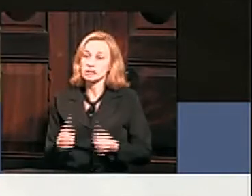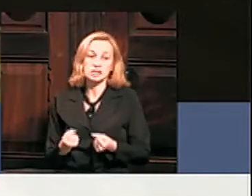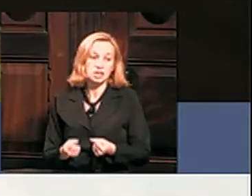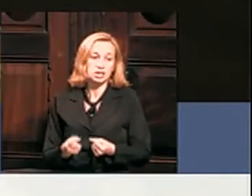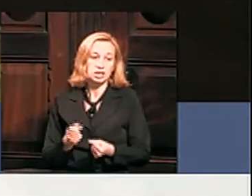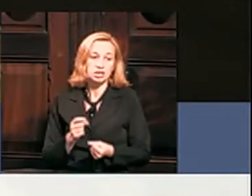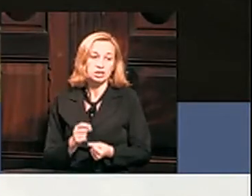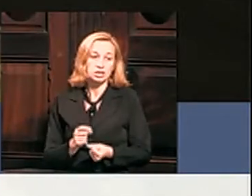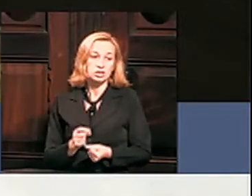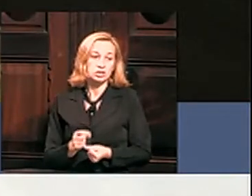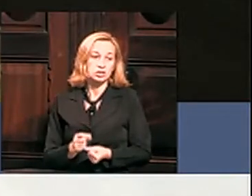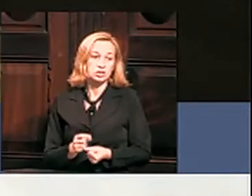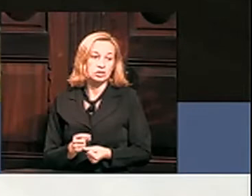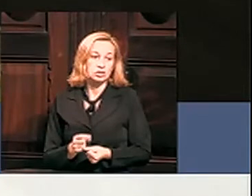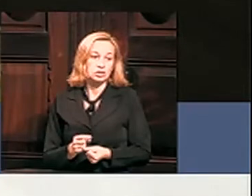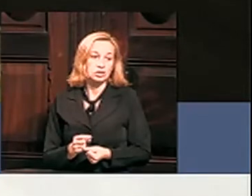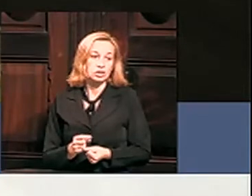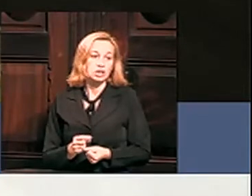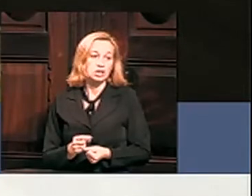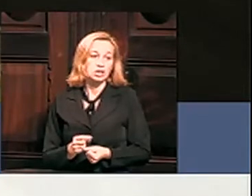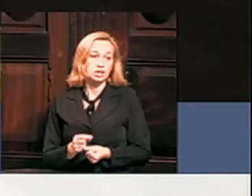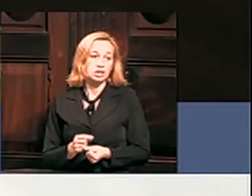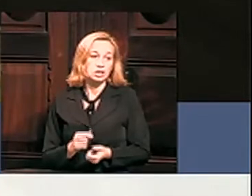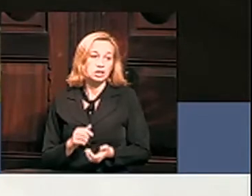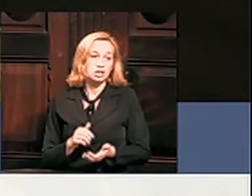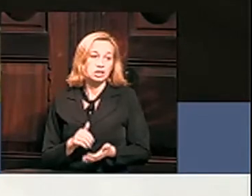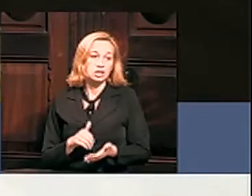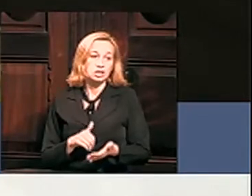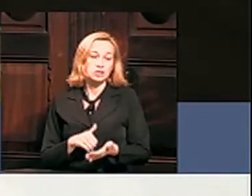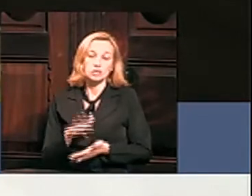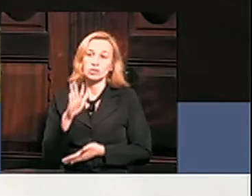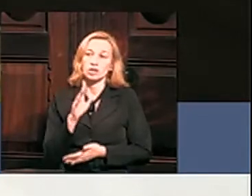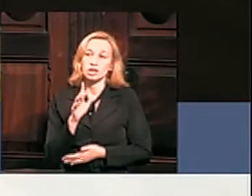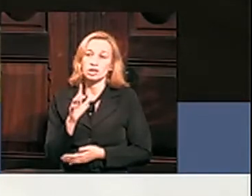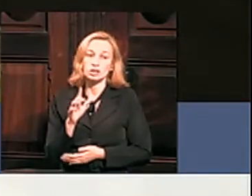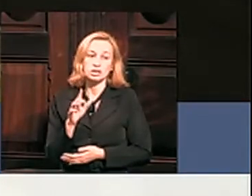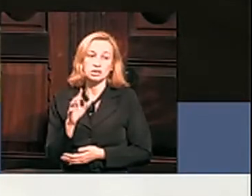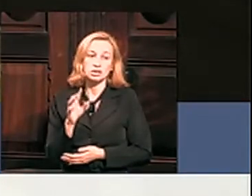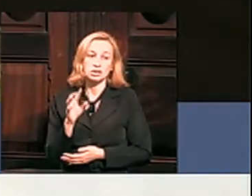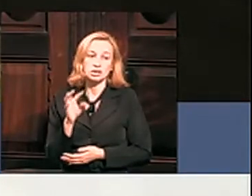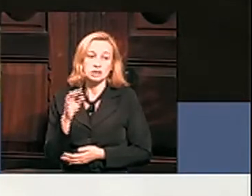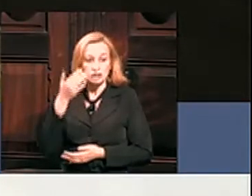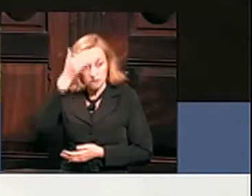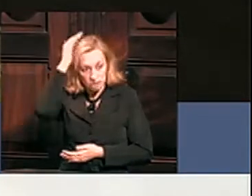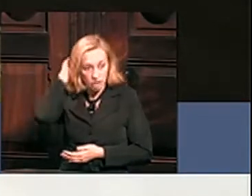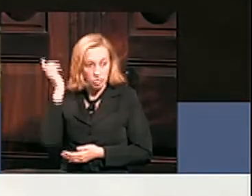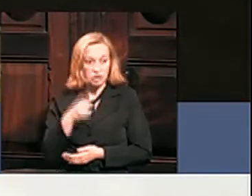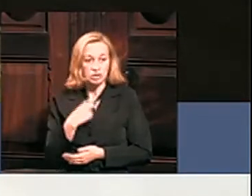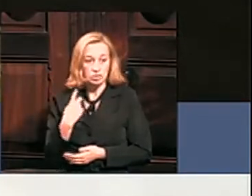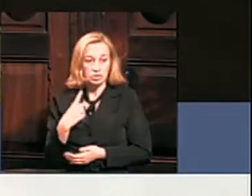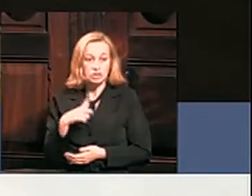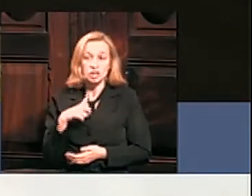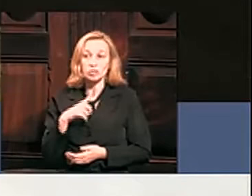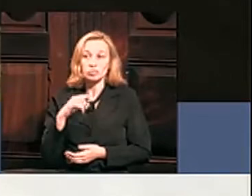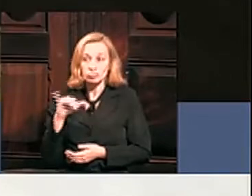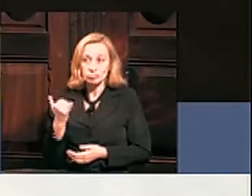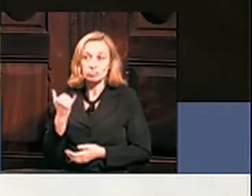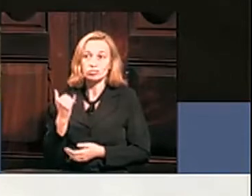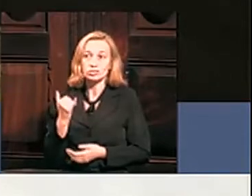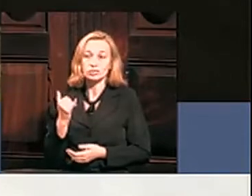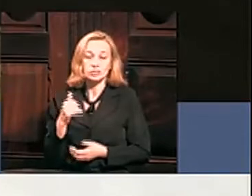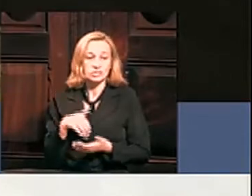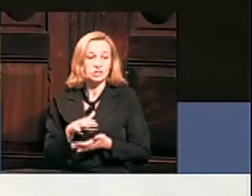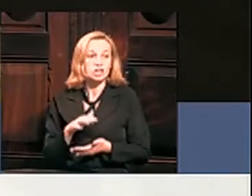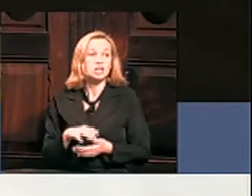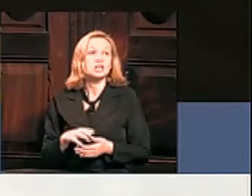não admite. Então, é fora Temer. Né? A gente ainda tem essa possibilidade de estar tirando. No mais,